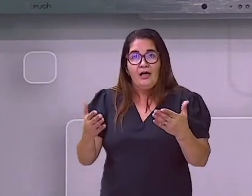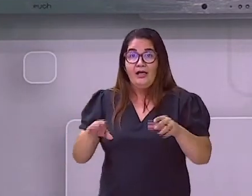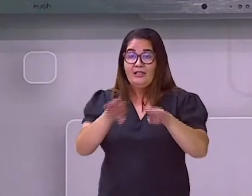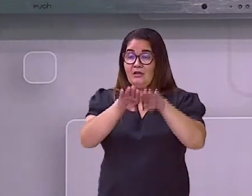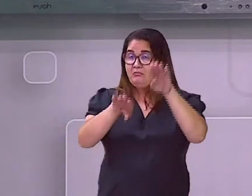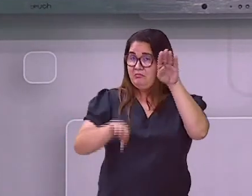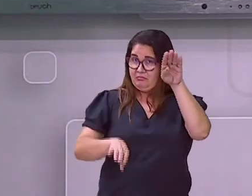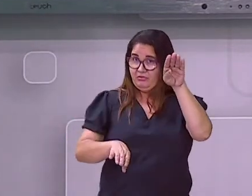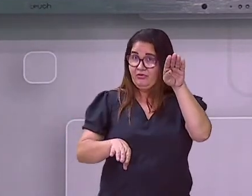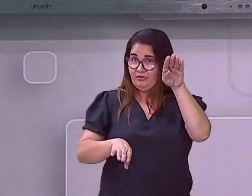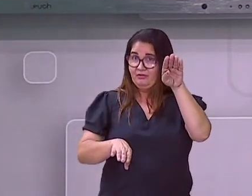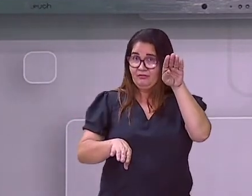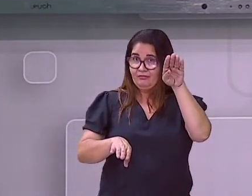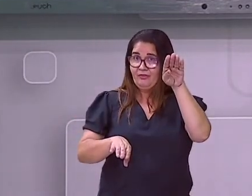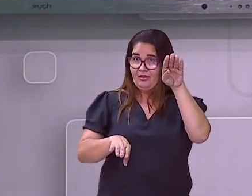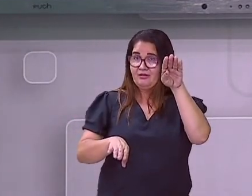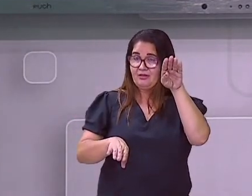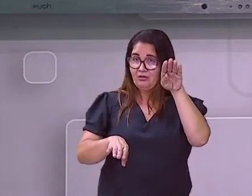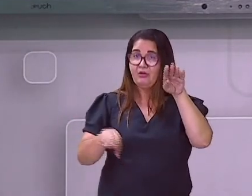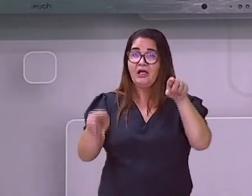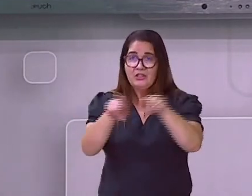As altas montanhas.